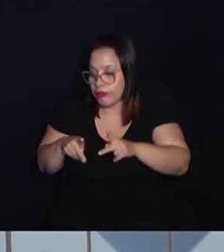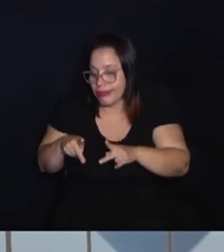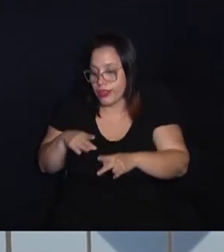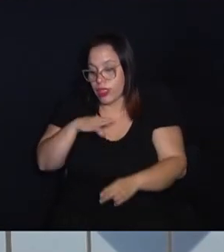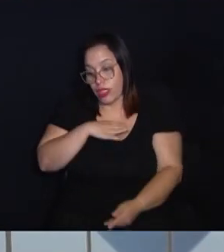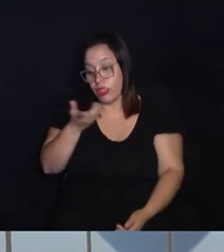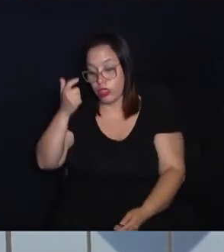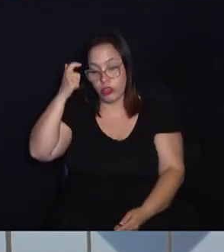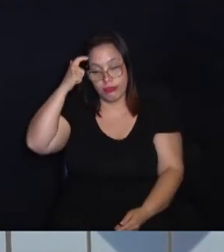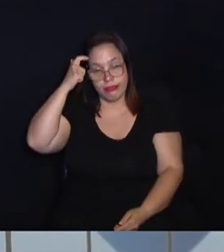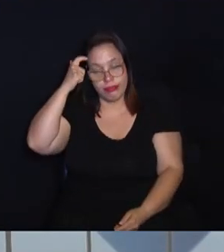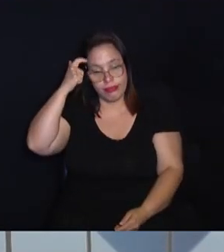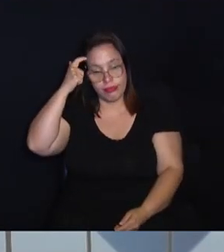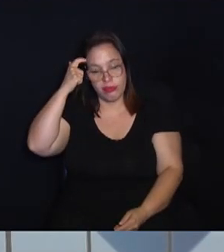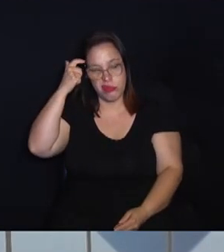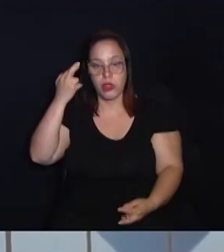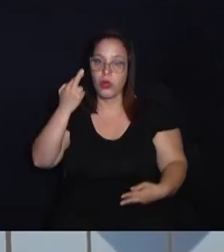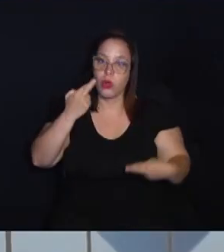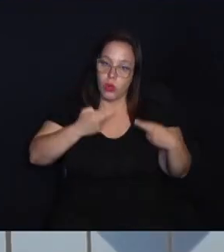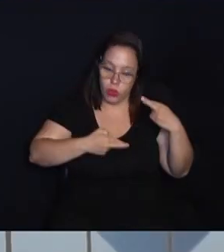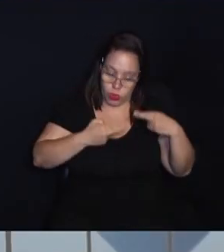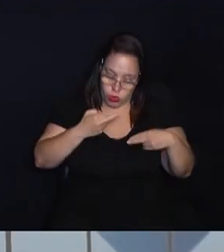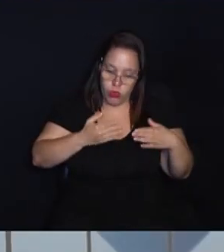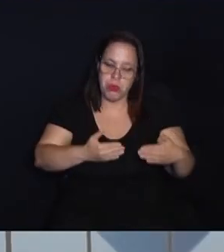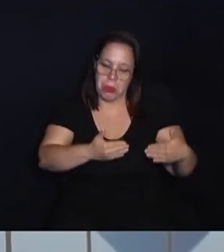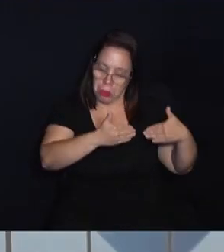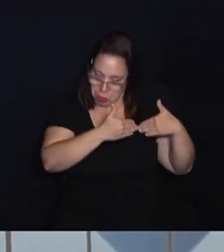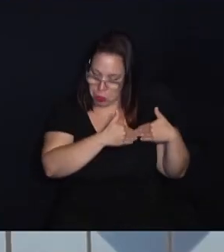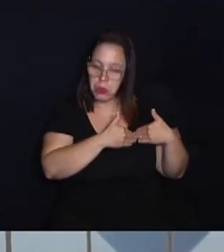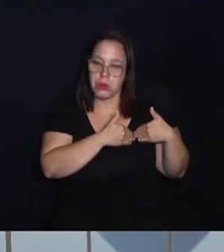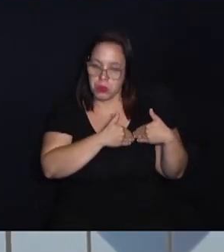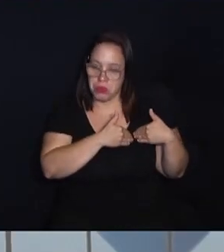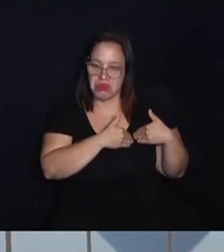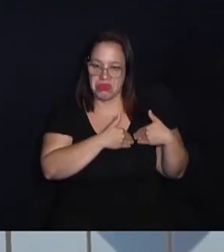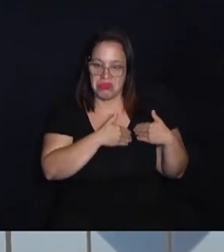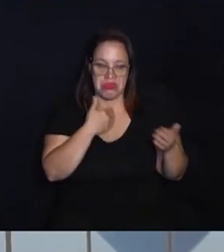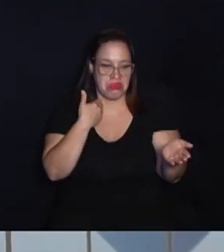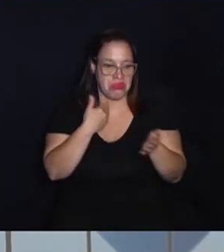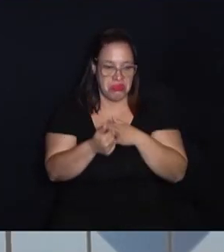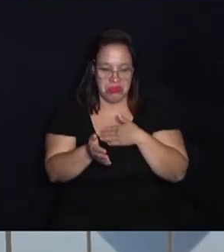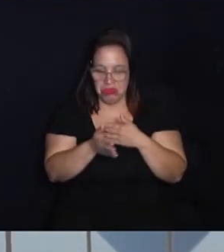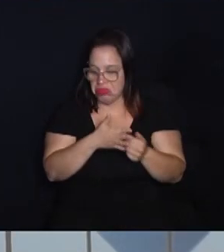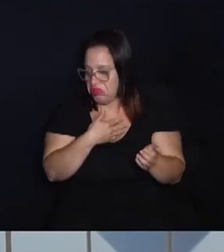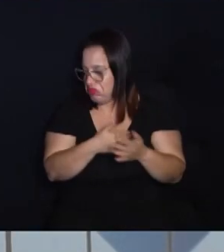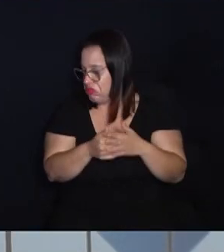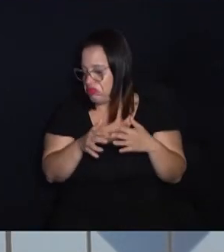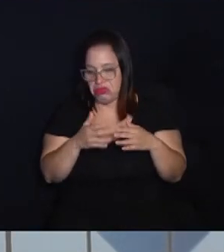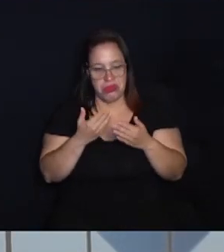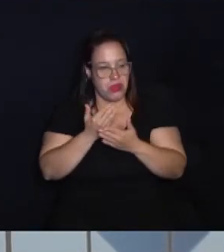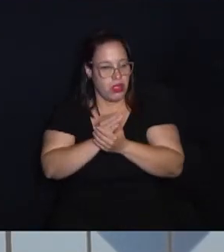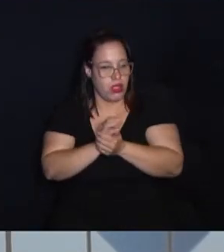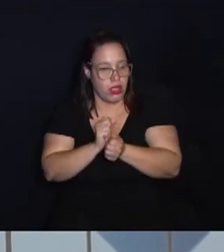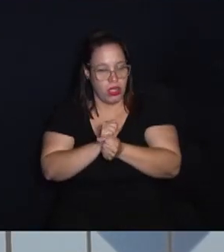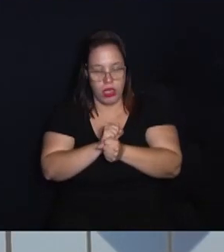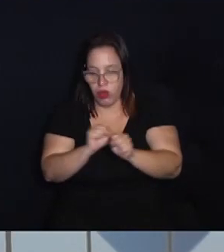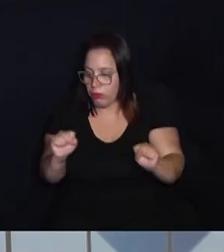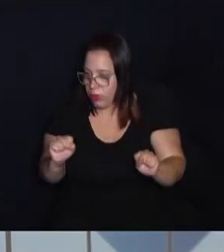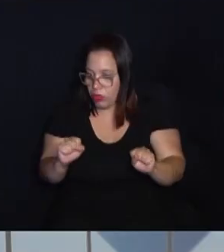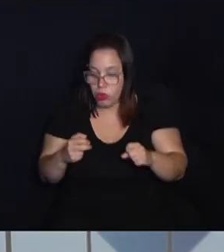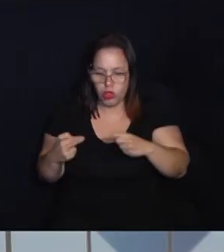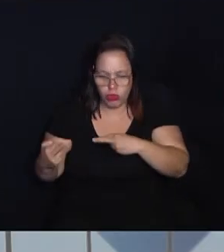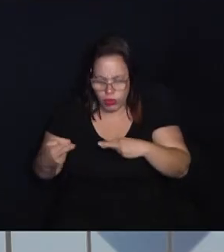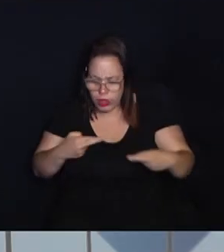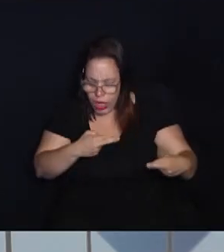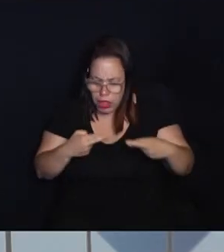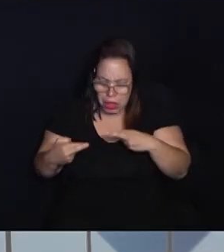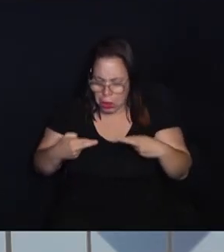Então, a gente teve uma relação respeitosa, independente, a Câmara não abriu mão do seu papel de fiscalizar.